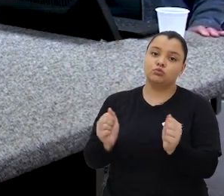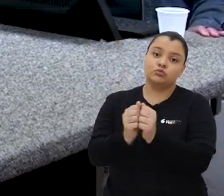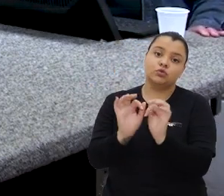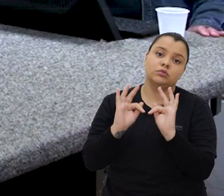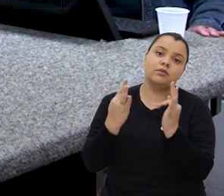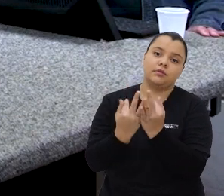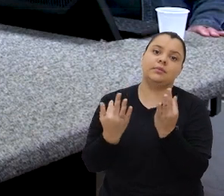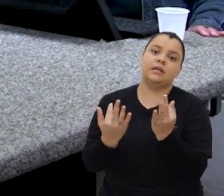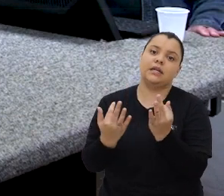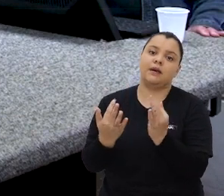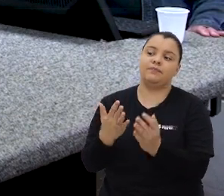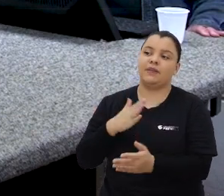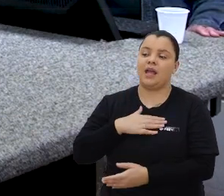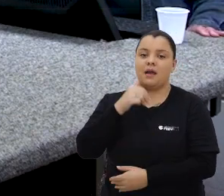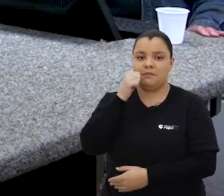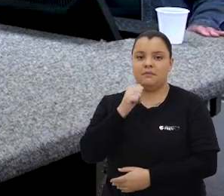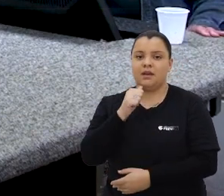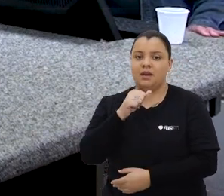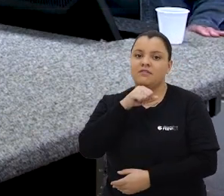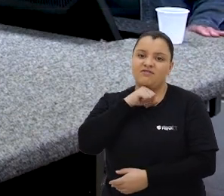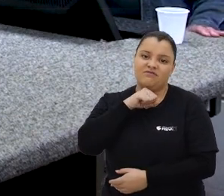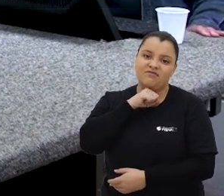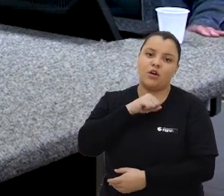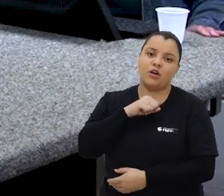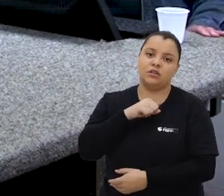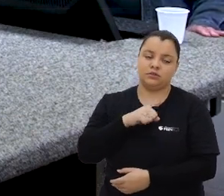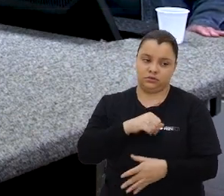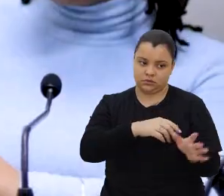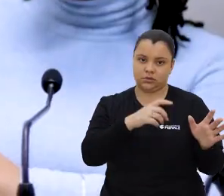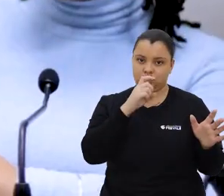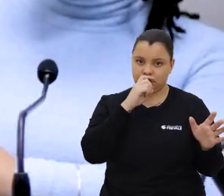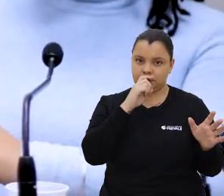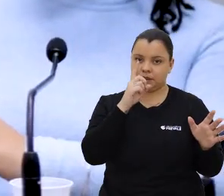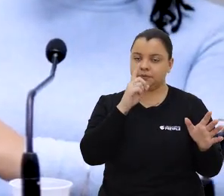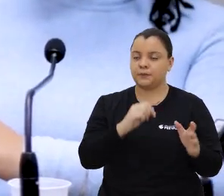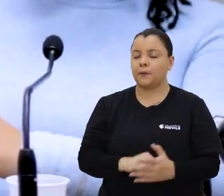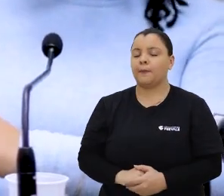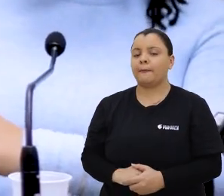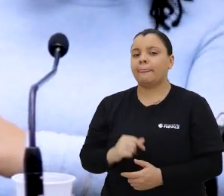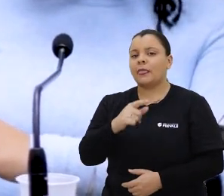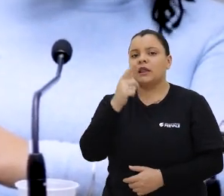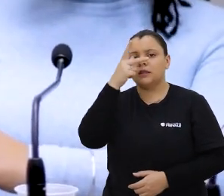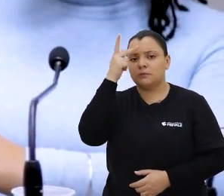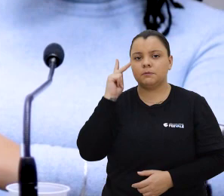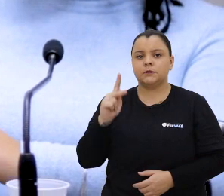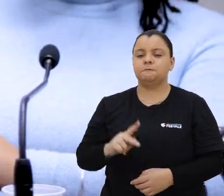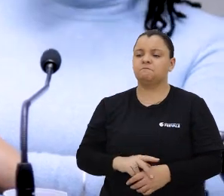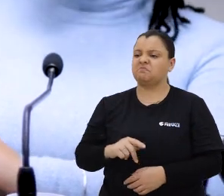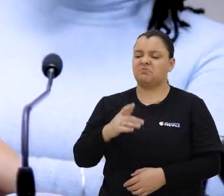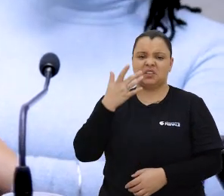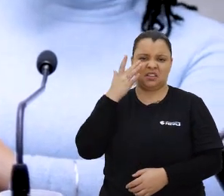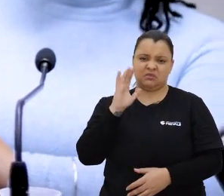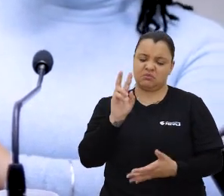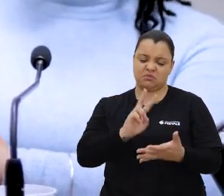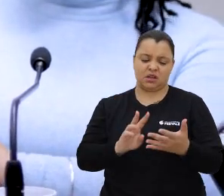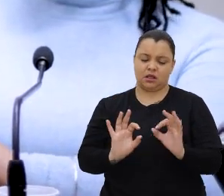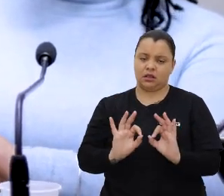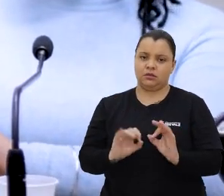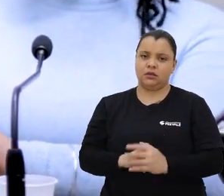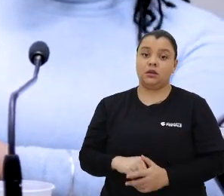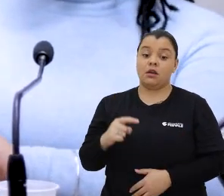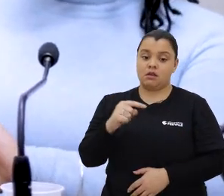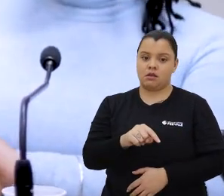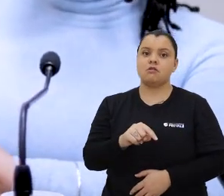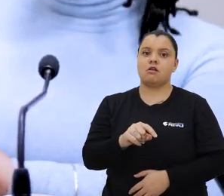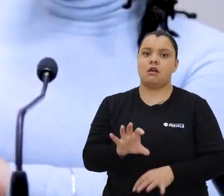que a minha avó paterna, por parte de pai, ela era uma pessoa analfabeta e ela conseguiu